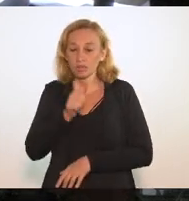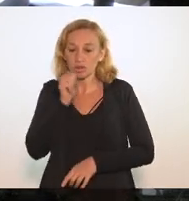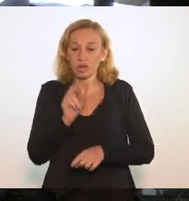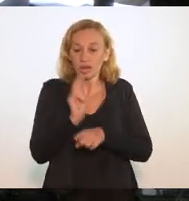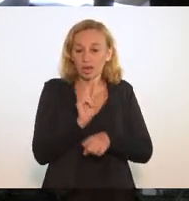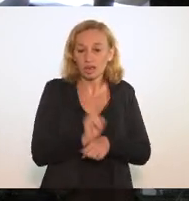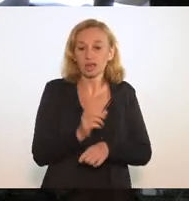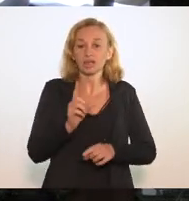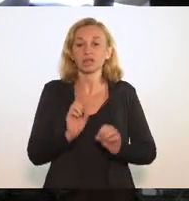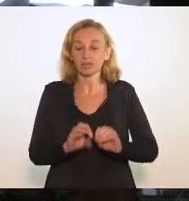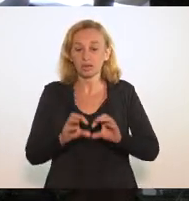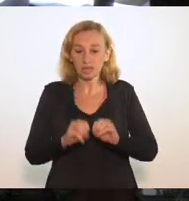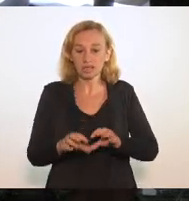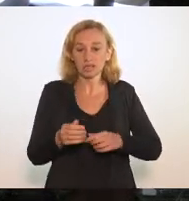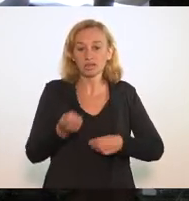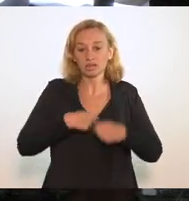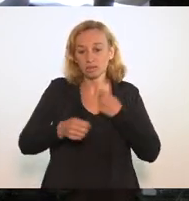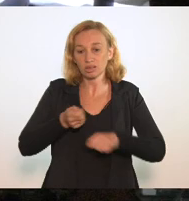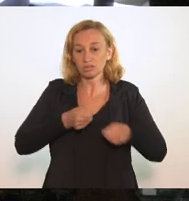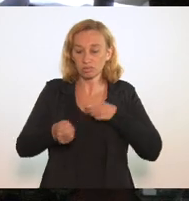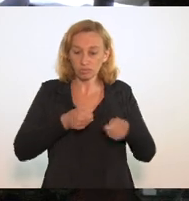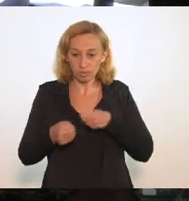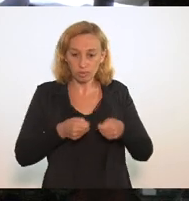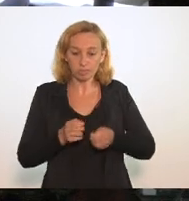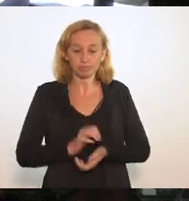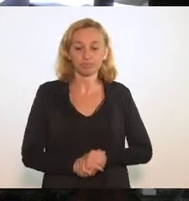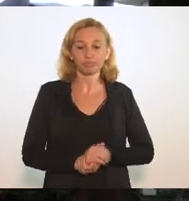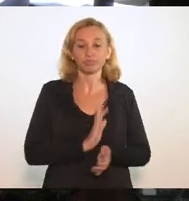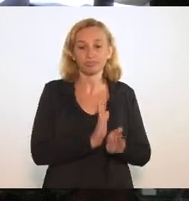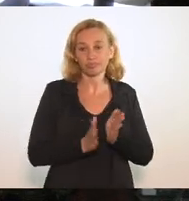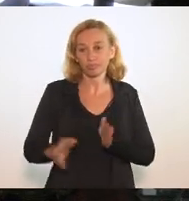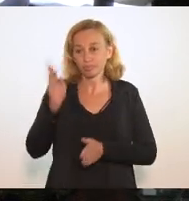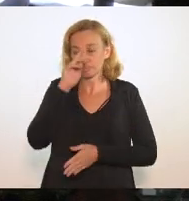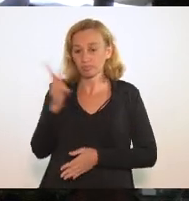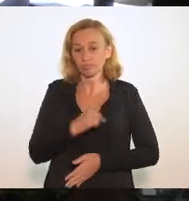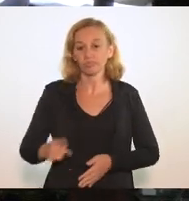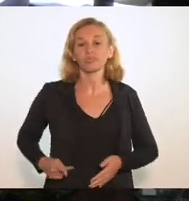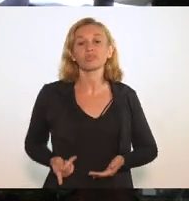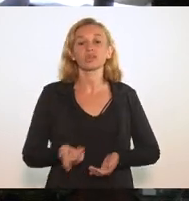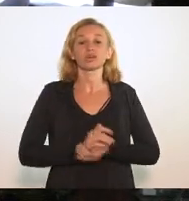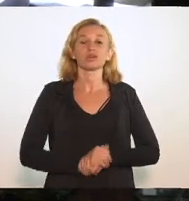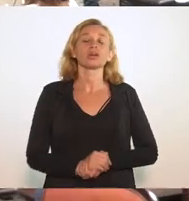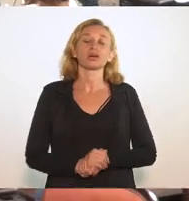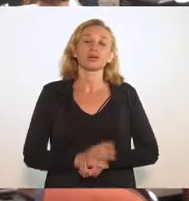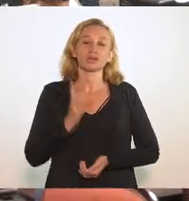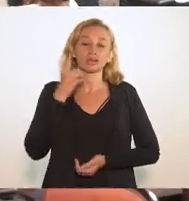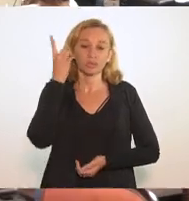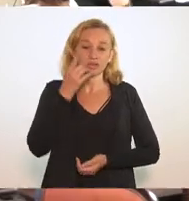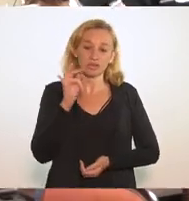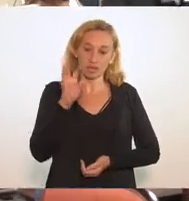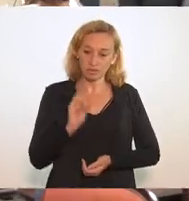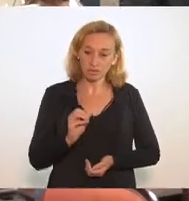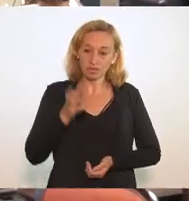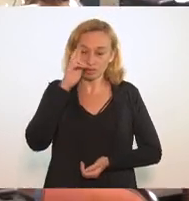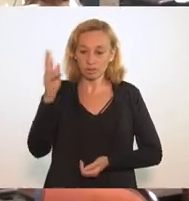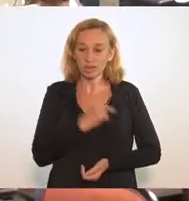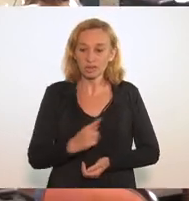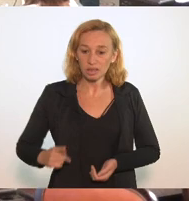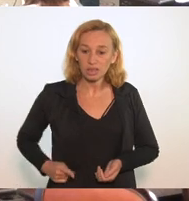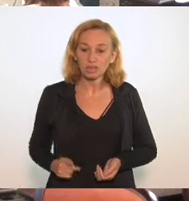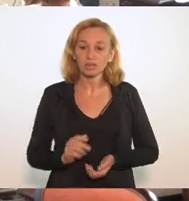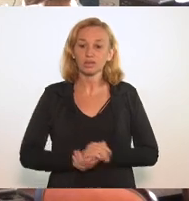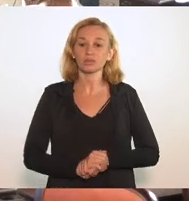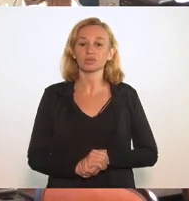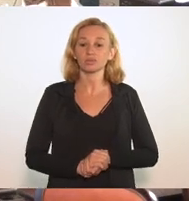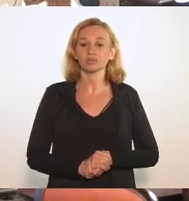Educação, de Orçamento, Finanças, Fiscalização Financeira e Controle. Questão de ordem, presidente. Questão de ordem, deputado Flávio Serafini. Senhor presidente, não obstante o mérito